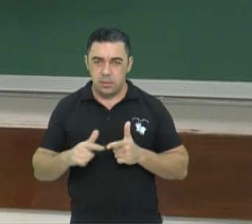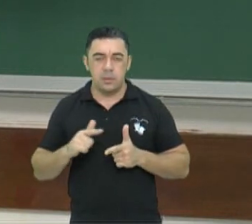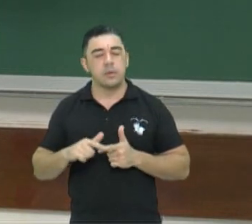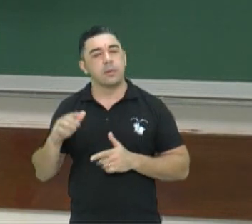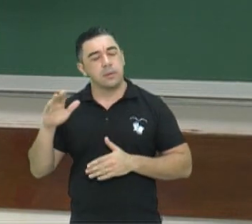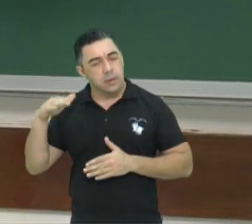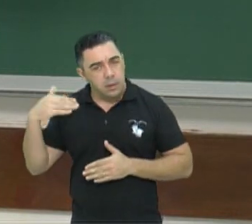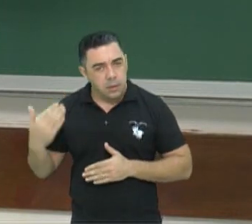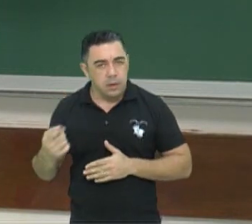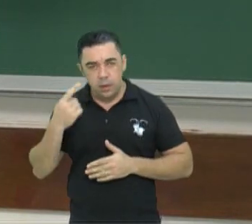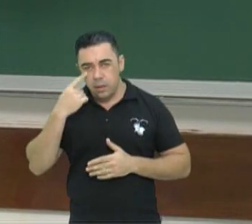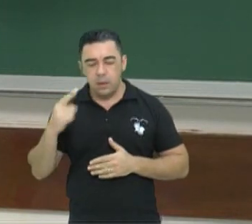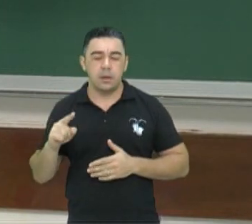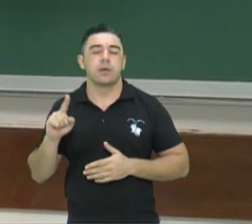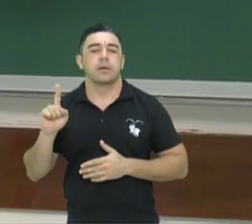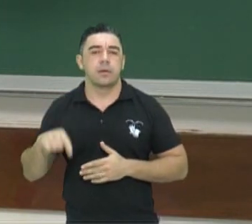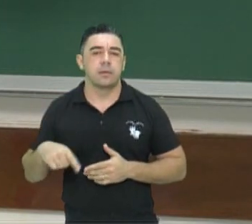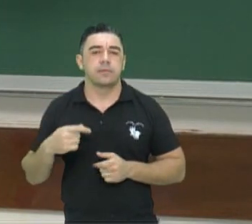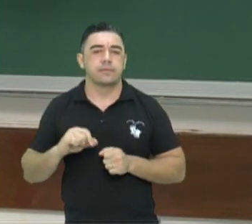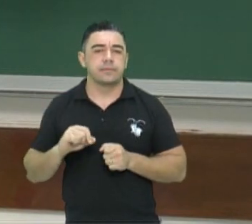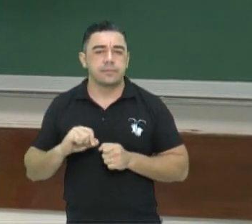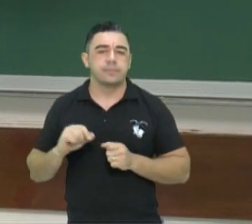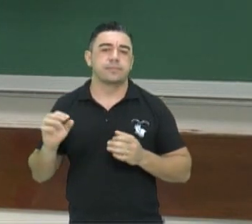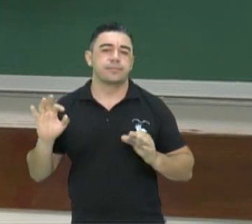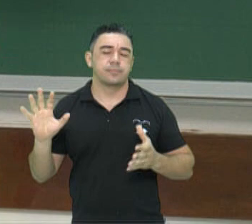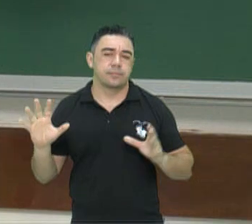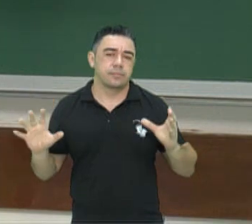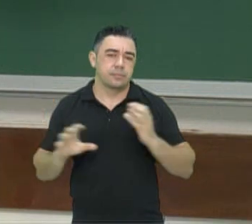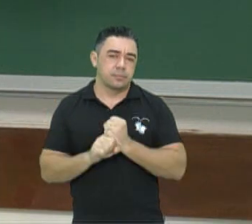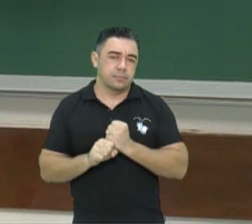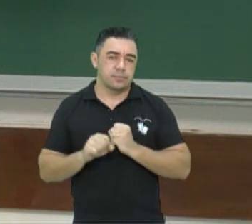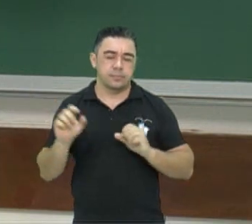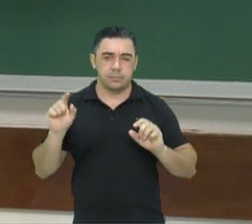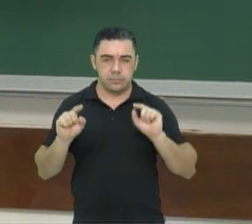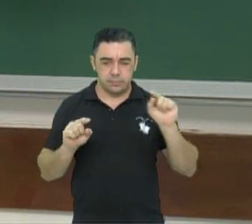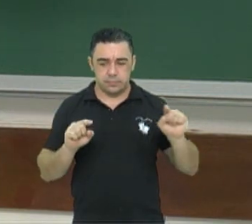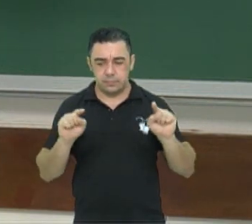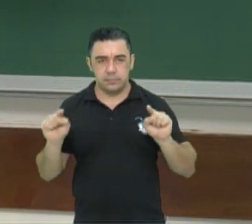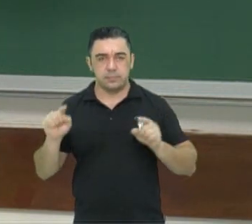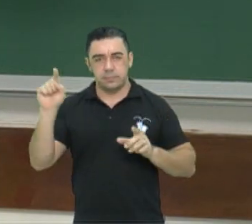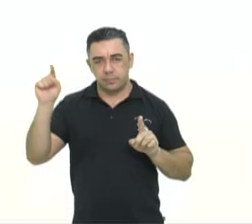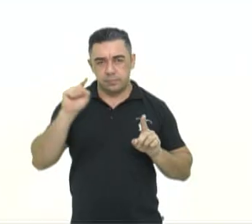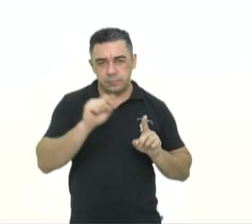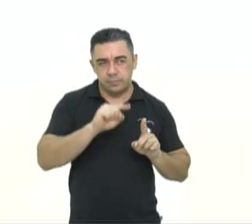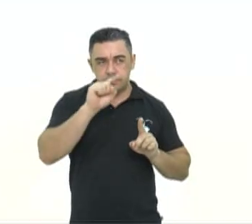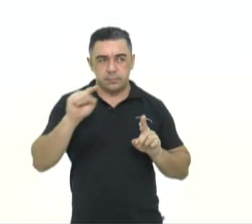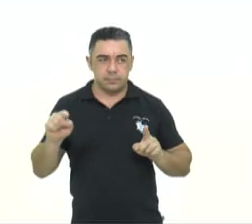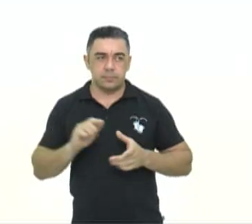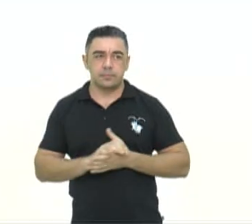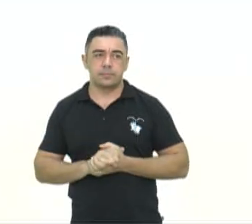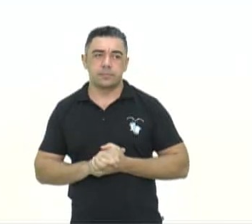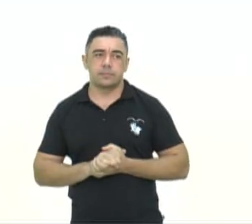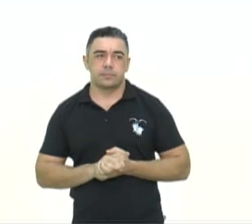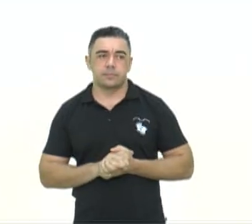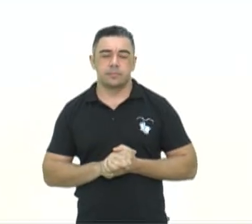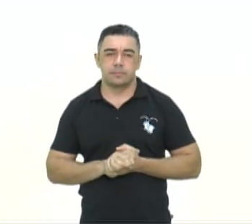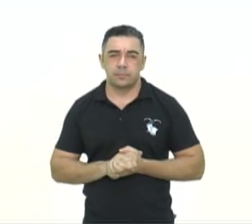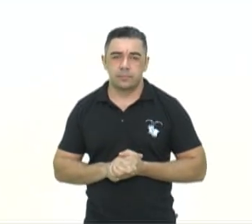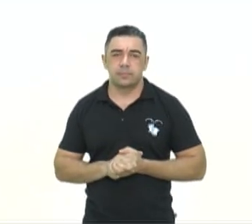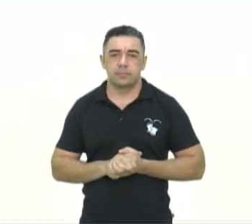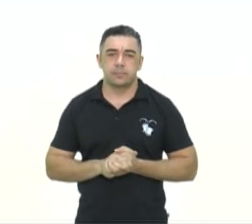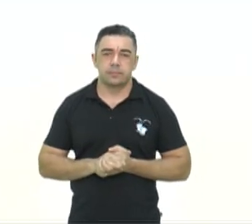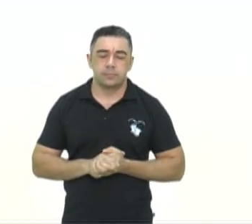aí basta eu usar o cálculo dos extremos pelos meios. Então, aqui eu tenho